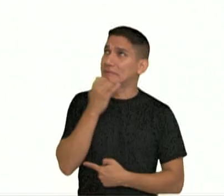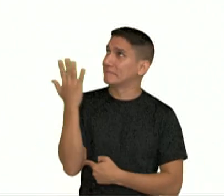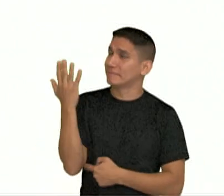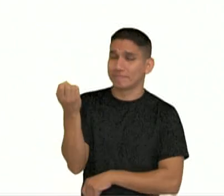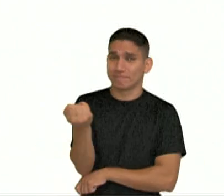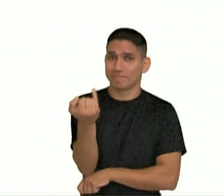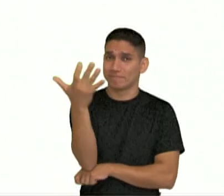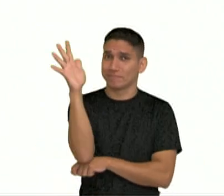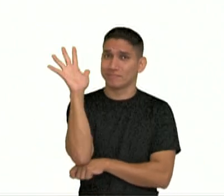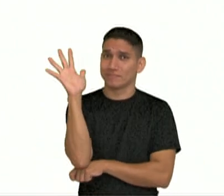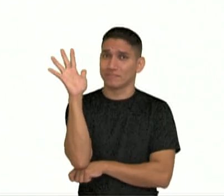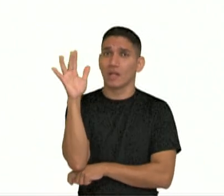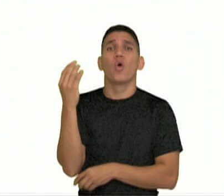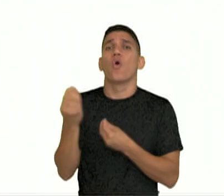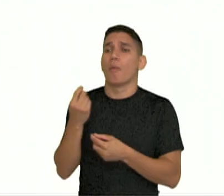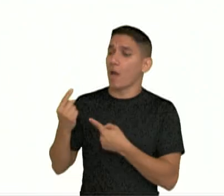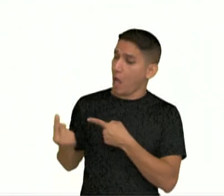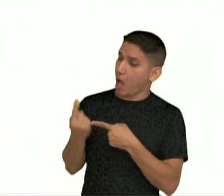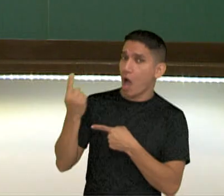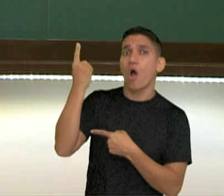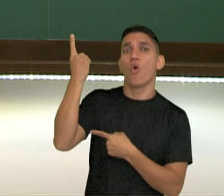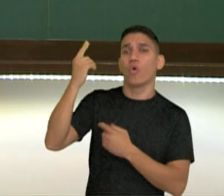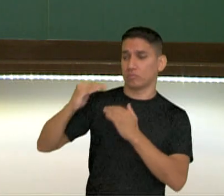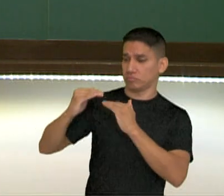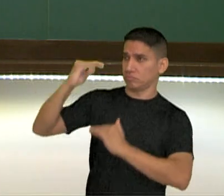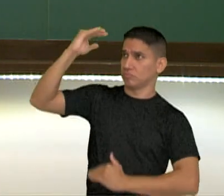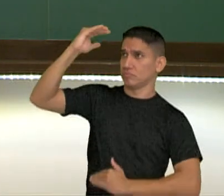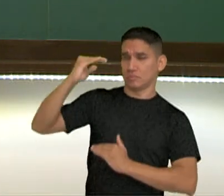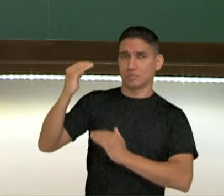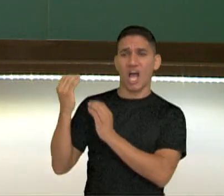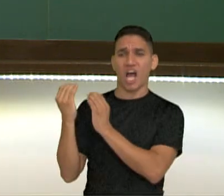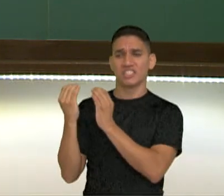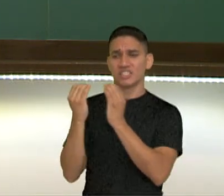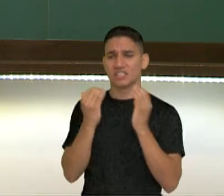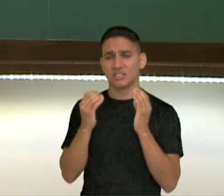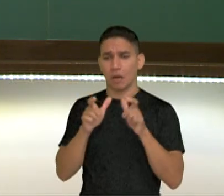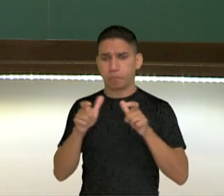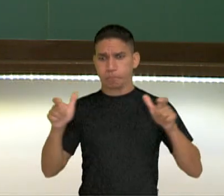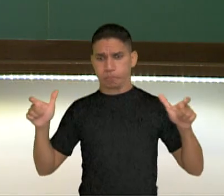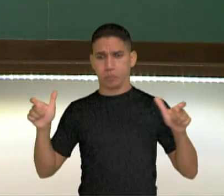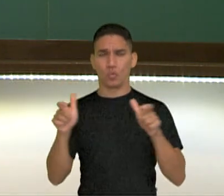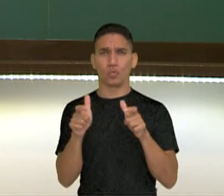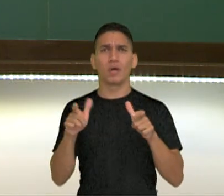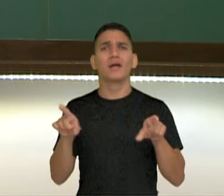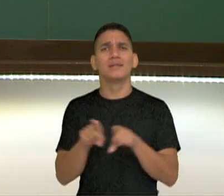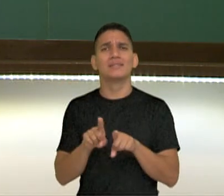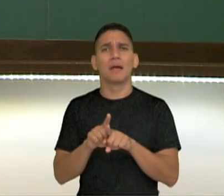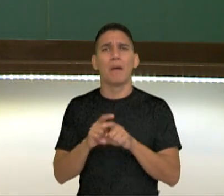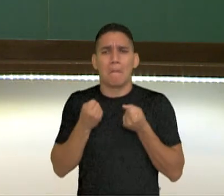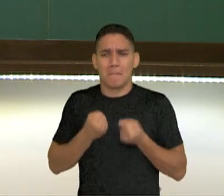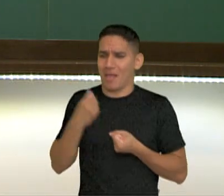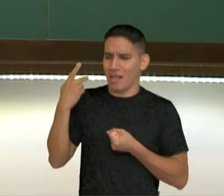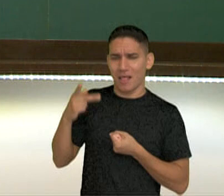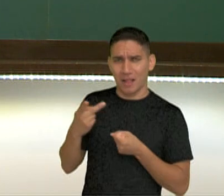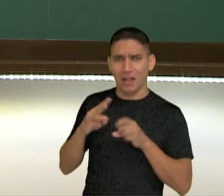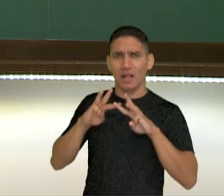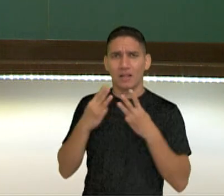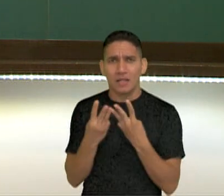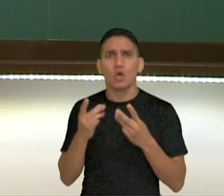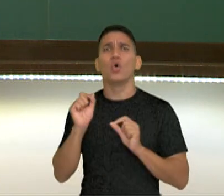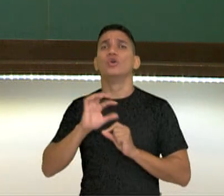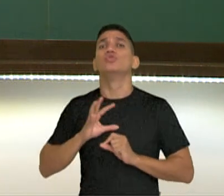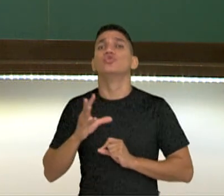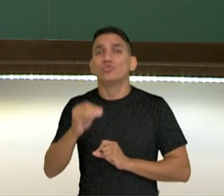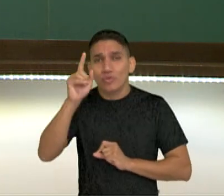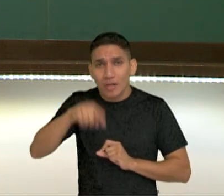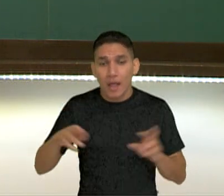nas plantas, a altura das plantas, tamanho da espiga, massa de frutos, tudo isso está relacionado com a herança